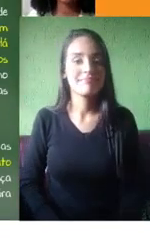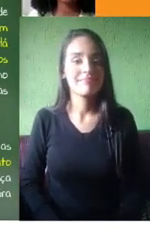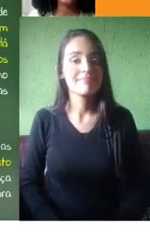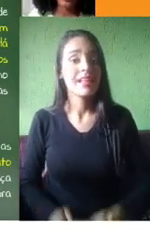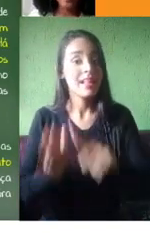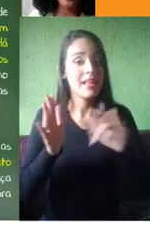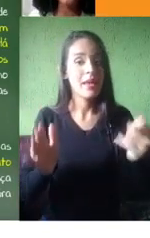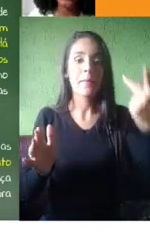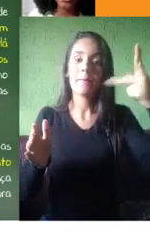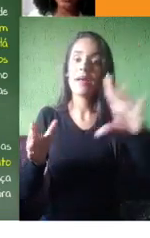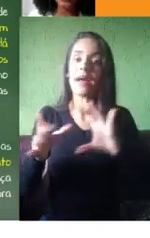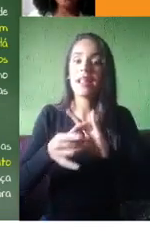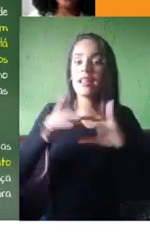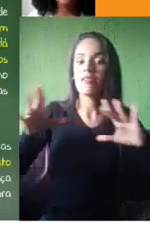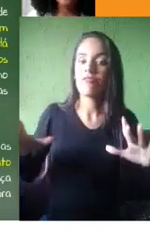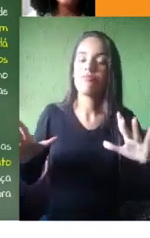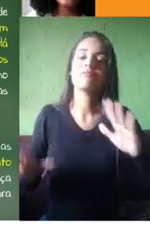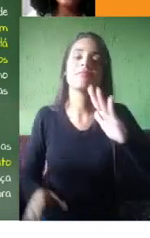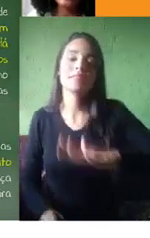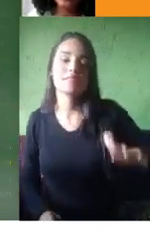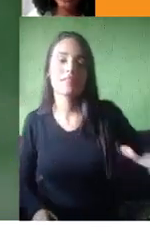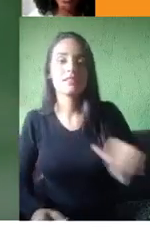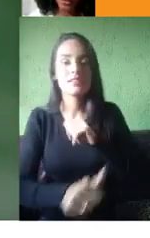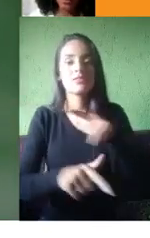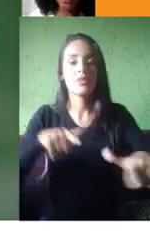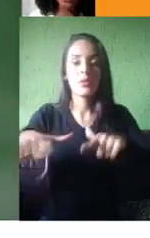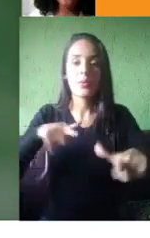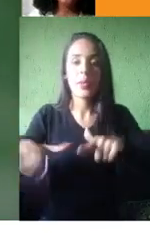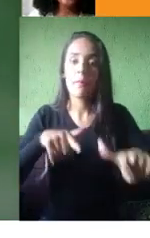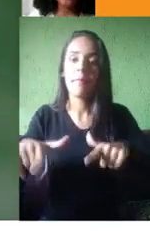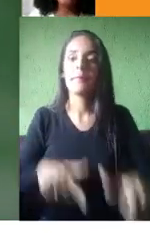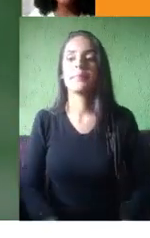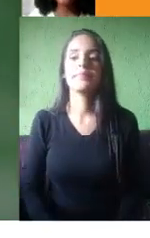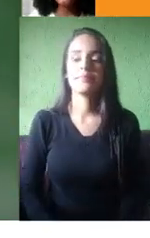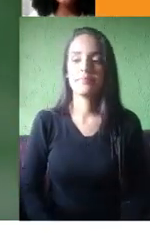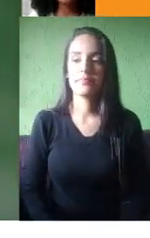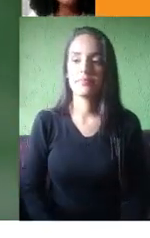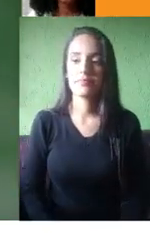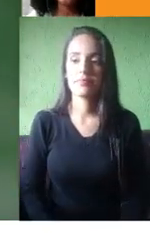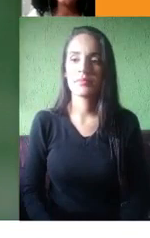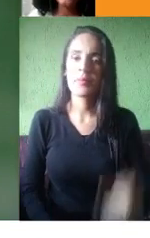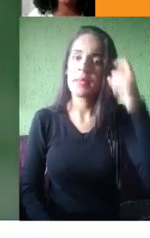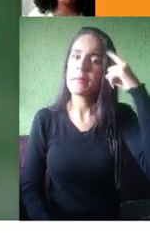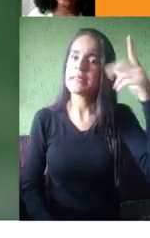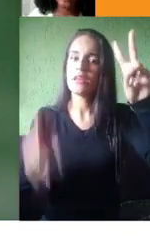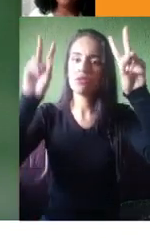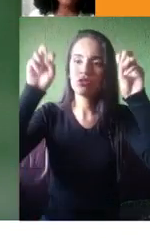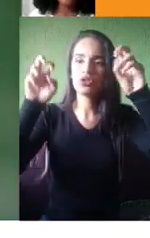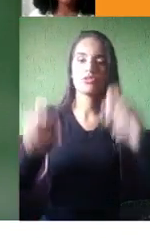as crianças do trabalho infantil. Vamos analisar esse título juntos? Bom, o título, quando ele